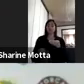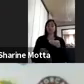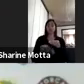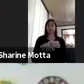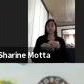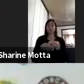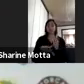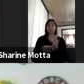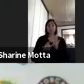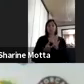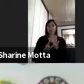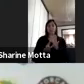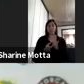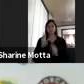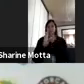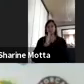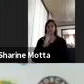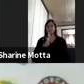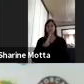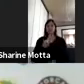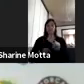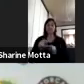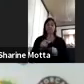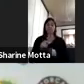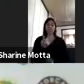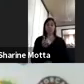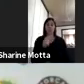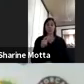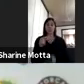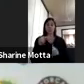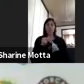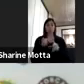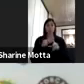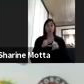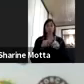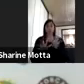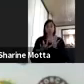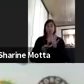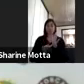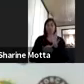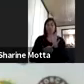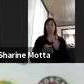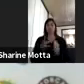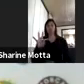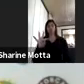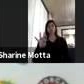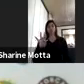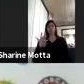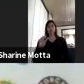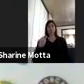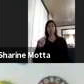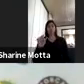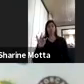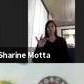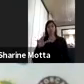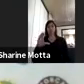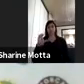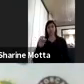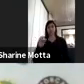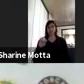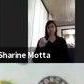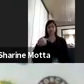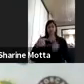começarmos a entrevista, sobre também outros tipos de tráficos que nos interessam aqui, em relação ao trabalho no geral. Agora